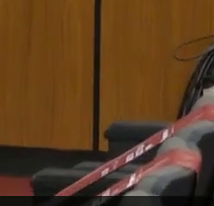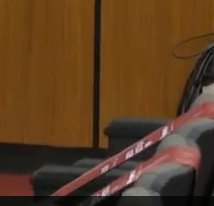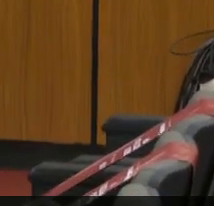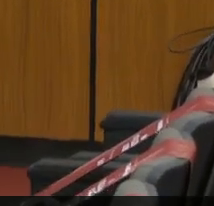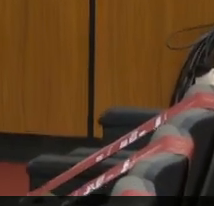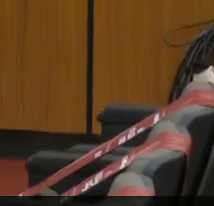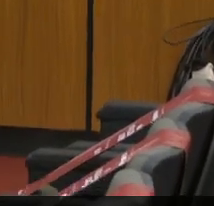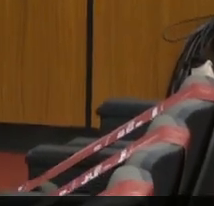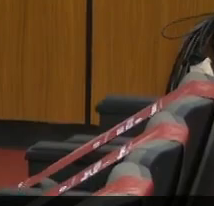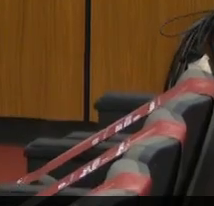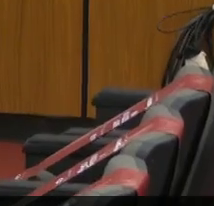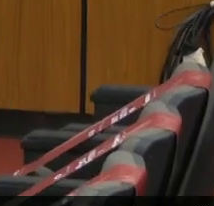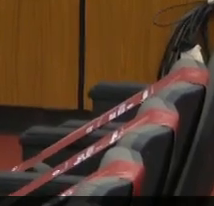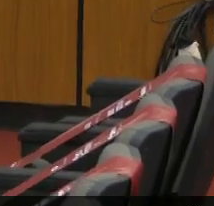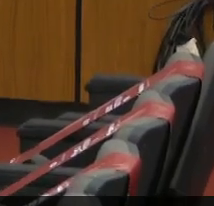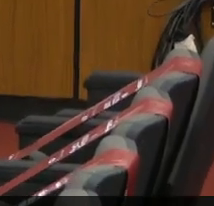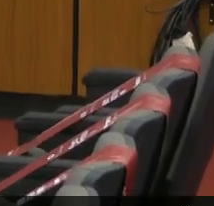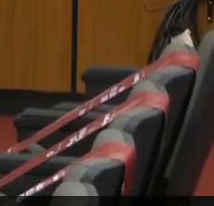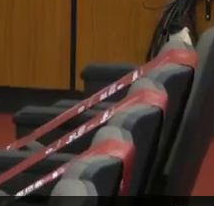Obrigado.